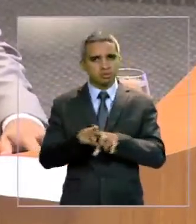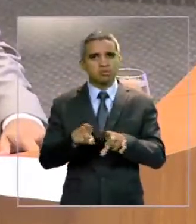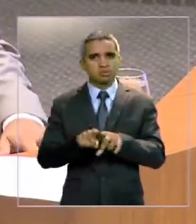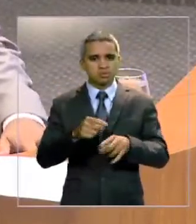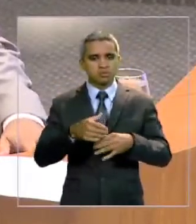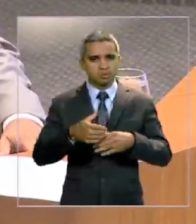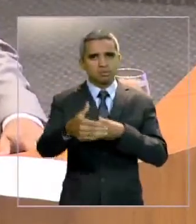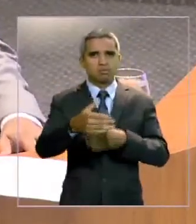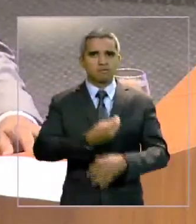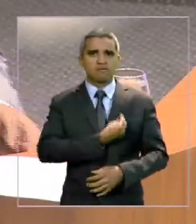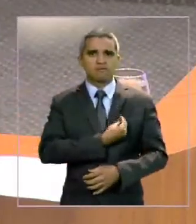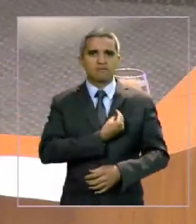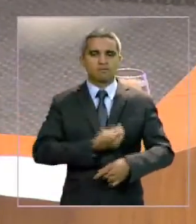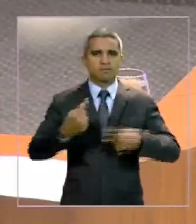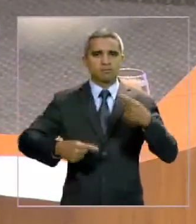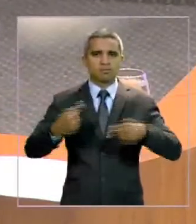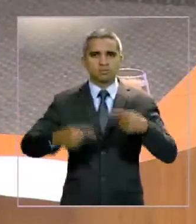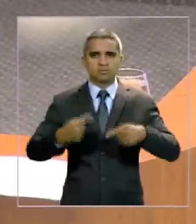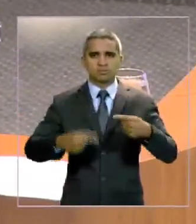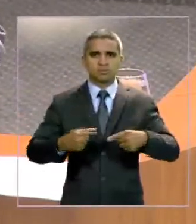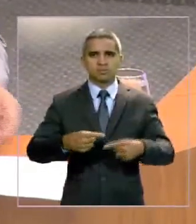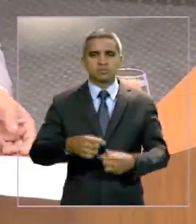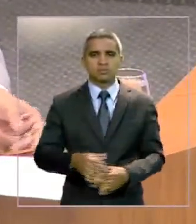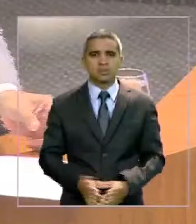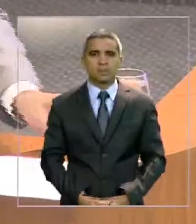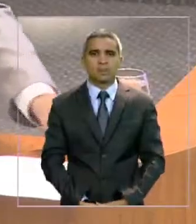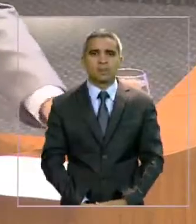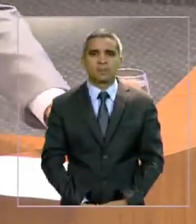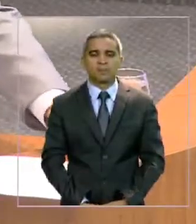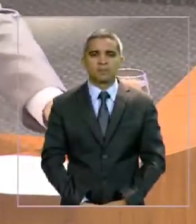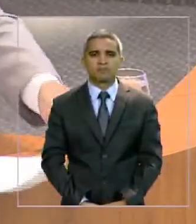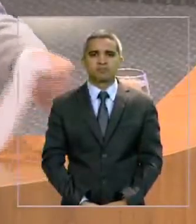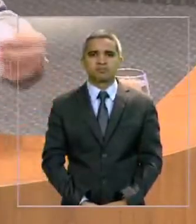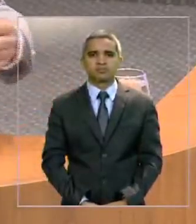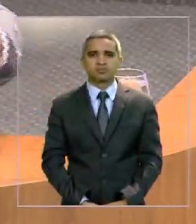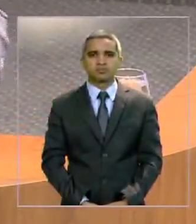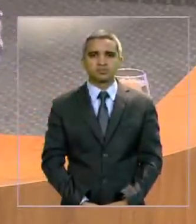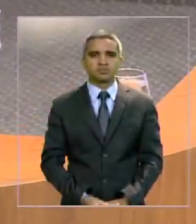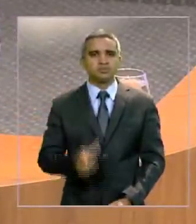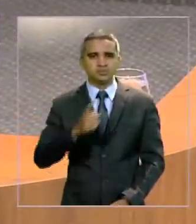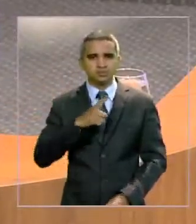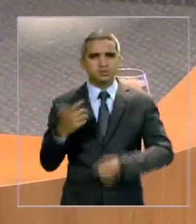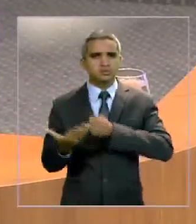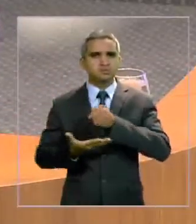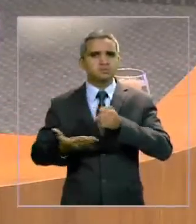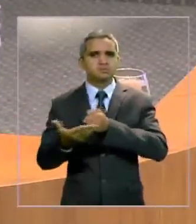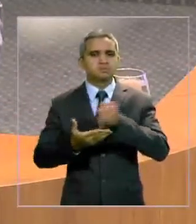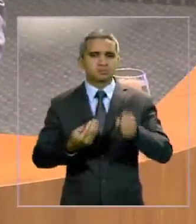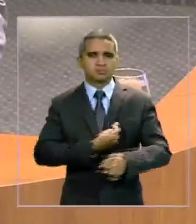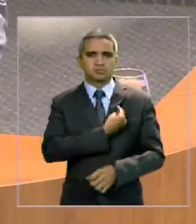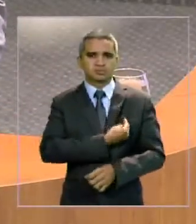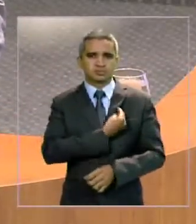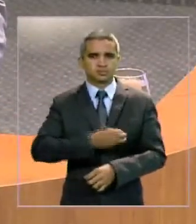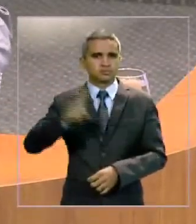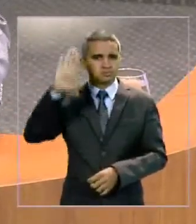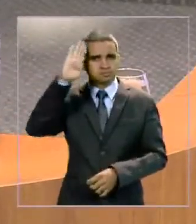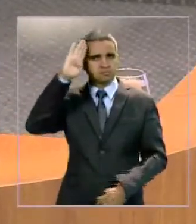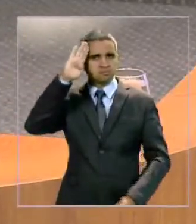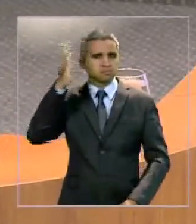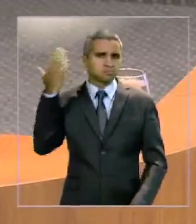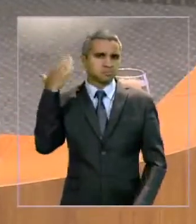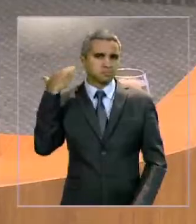saúde se colocou à disposição para que possamos fazer uma agenda junto, uma agenda coletiva com o secretário municipal de transporte, Canindé